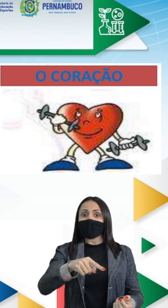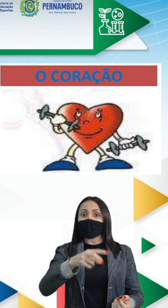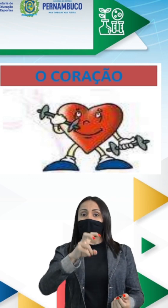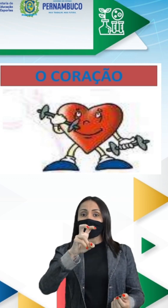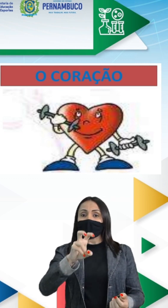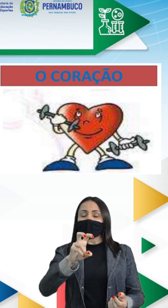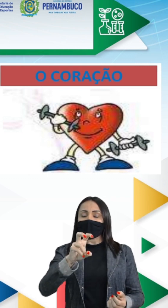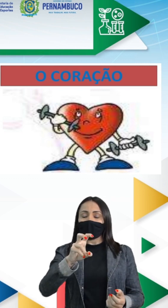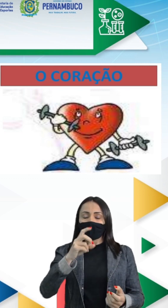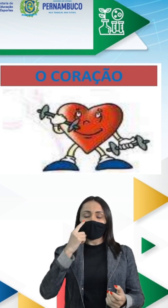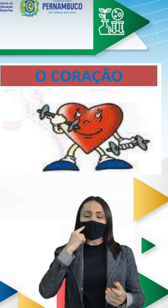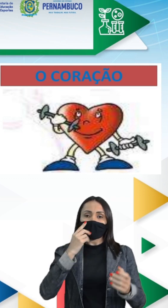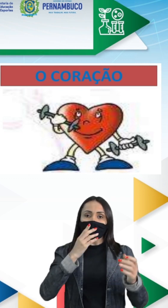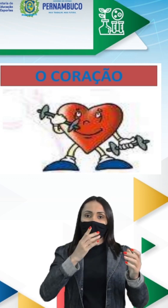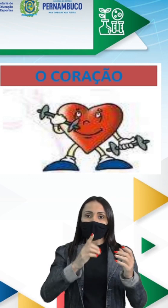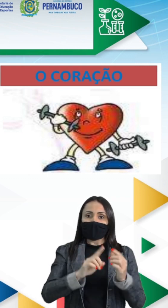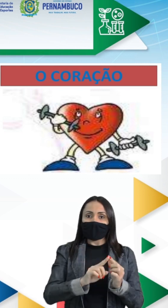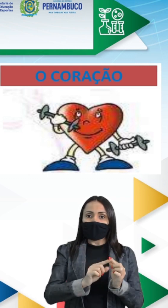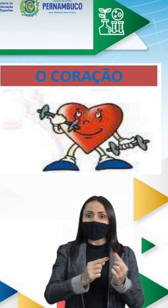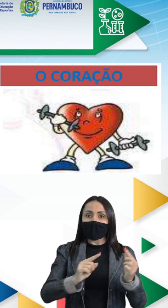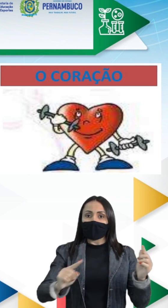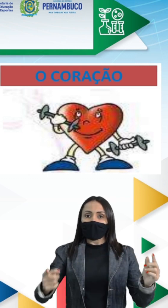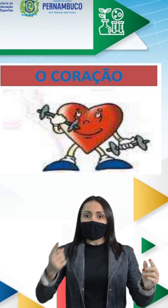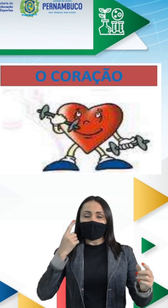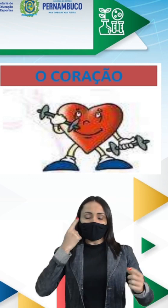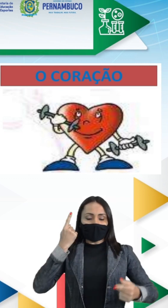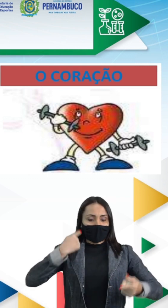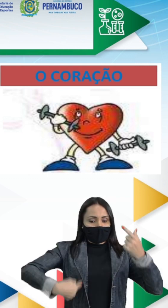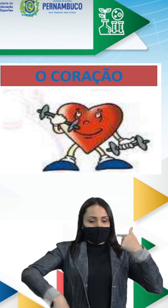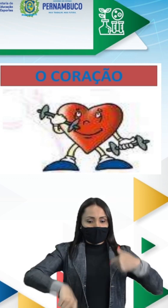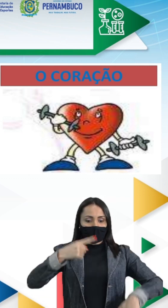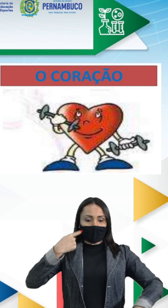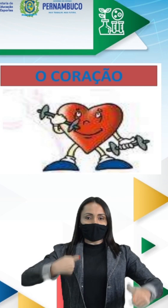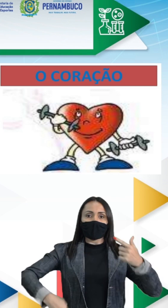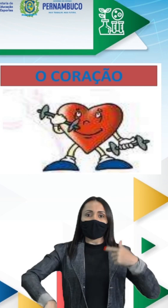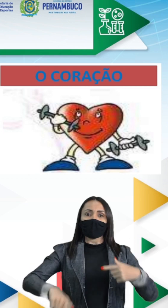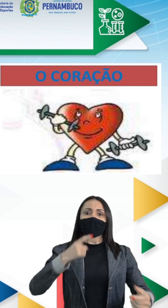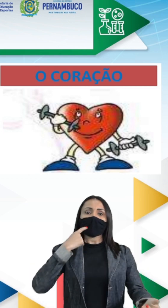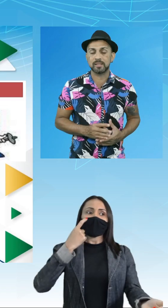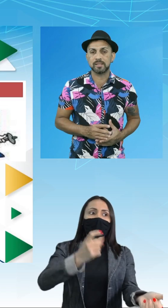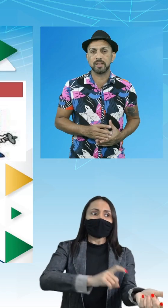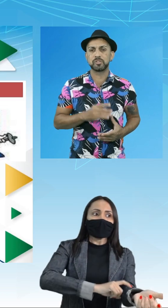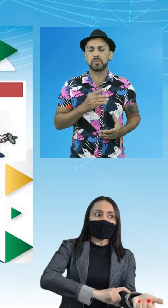96,5 quilômetros de vasos sanguíneos. Olha só, galerinha,